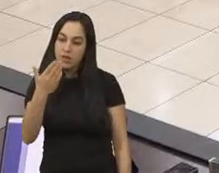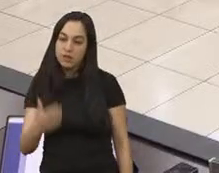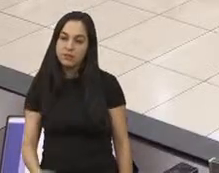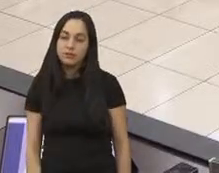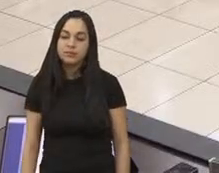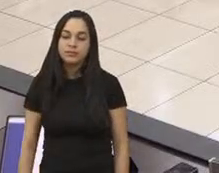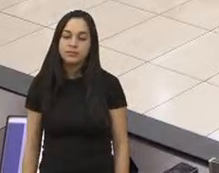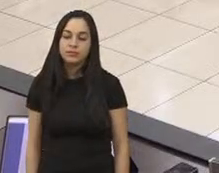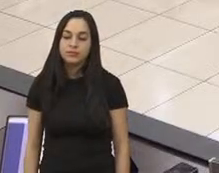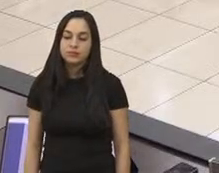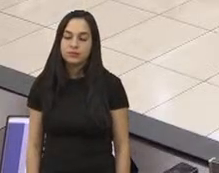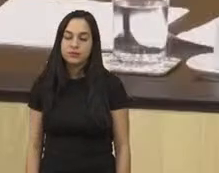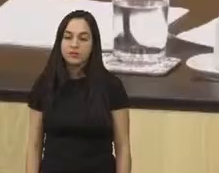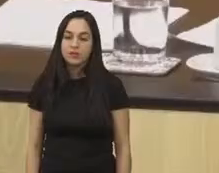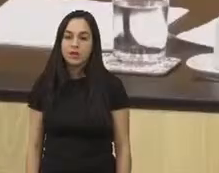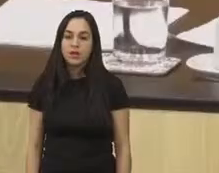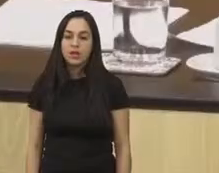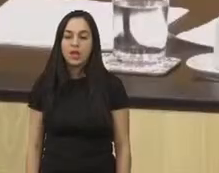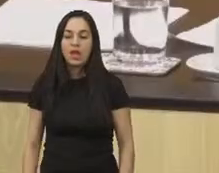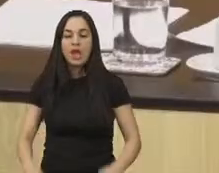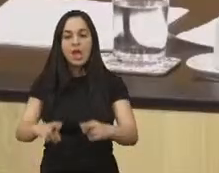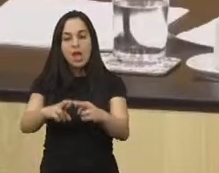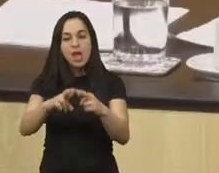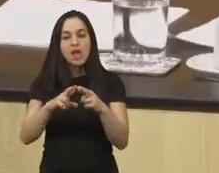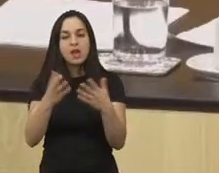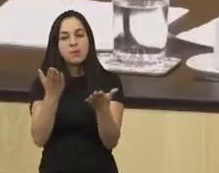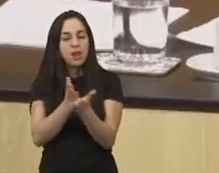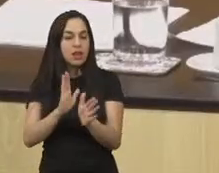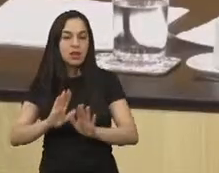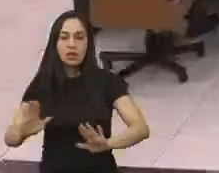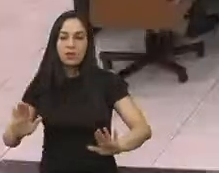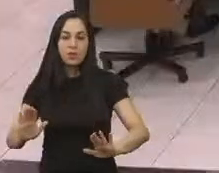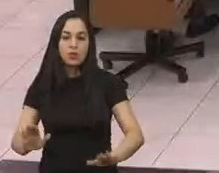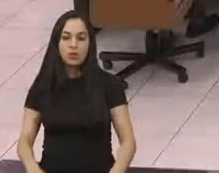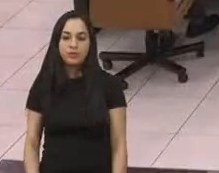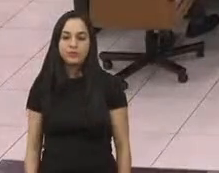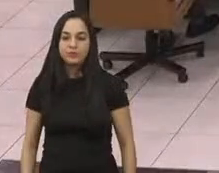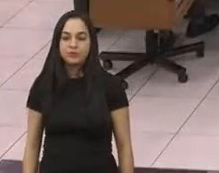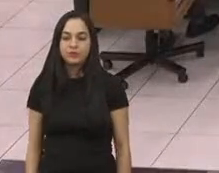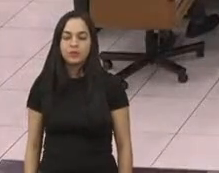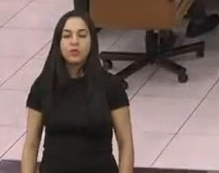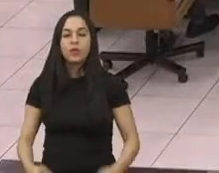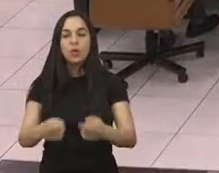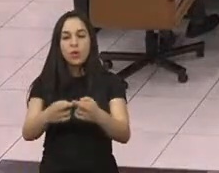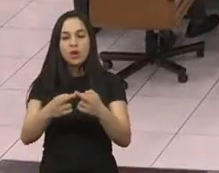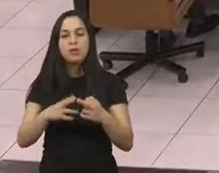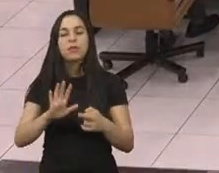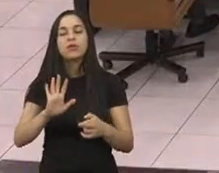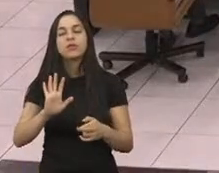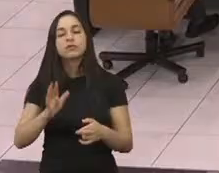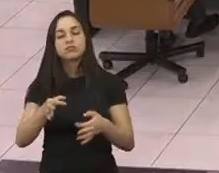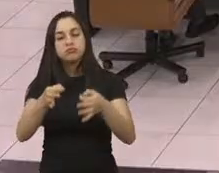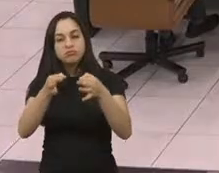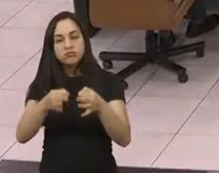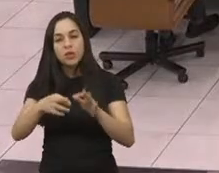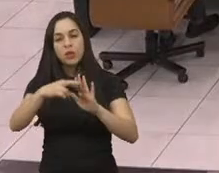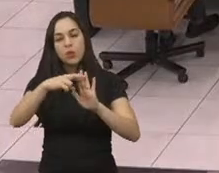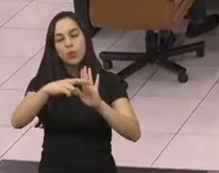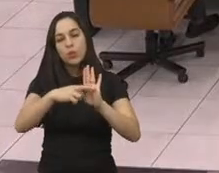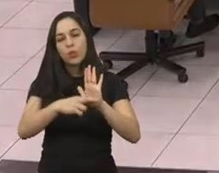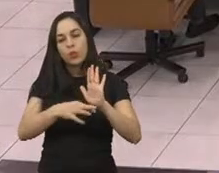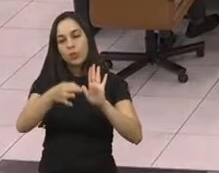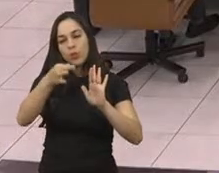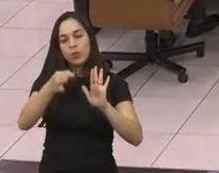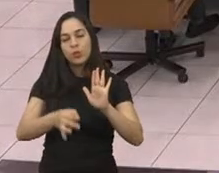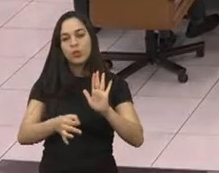Senhor presidente, não temos mais requerimentos. Os requerimentos foram apreciados da forma